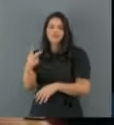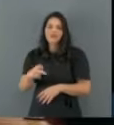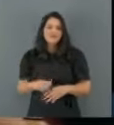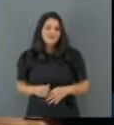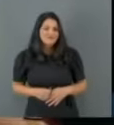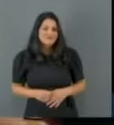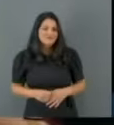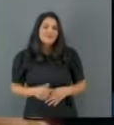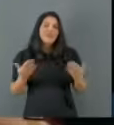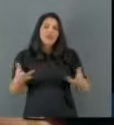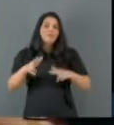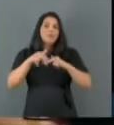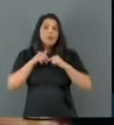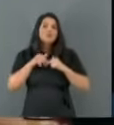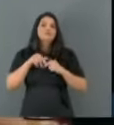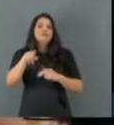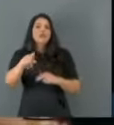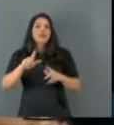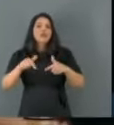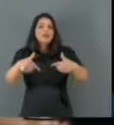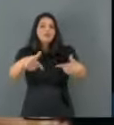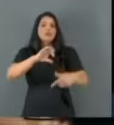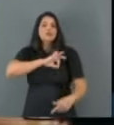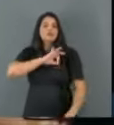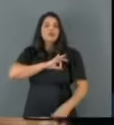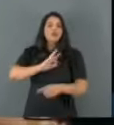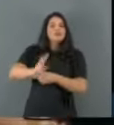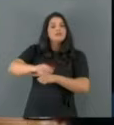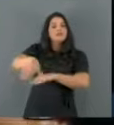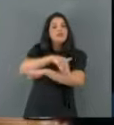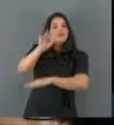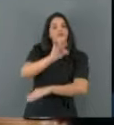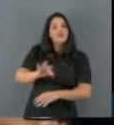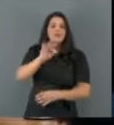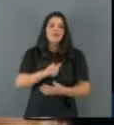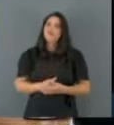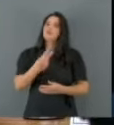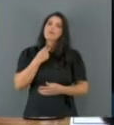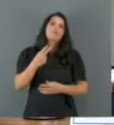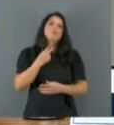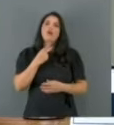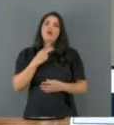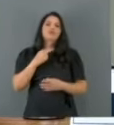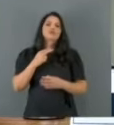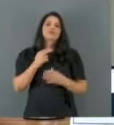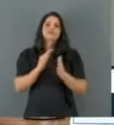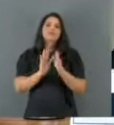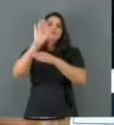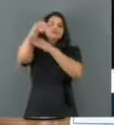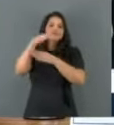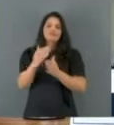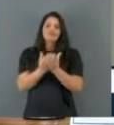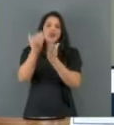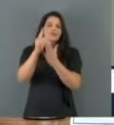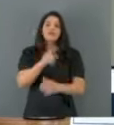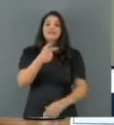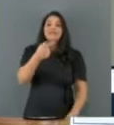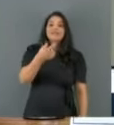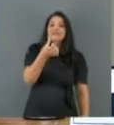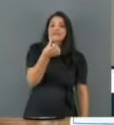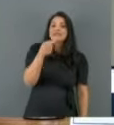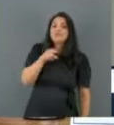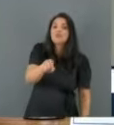A isso que se circunscreve a atuação da Polícia Rodoviária Federal. Não pode sair desses limites. Nós temos 76 mil quilômetros de